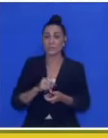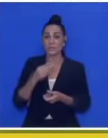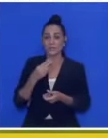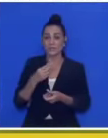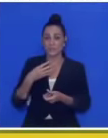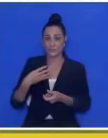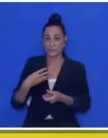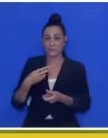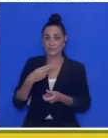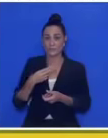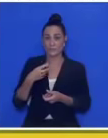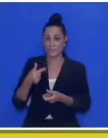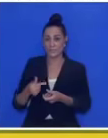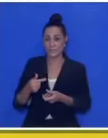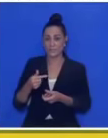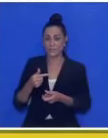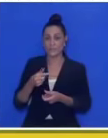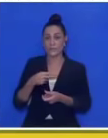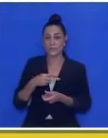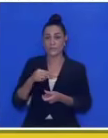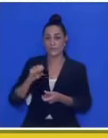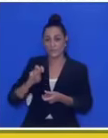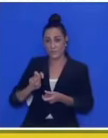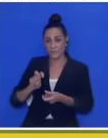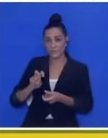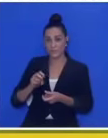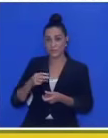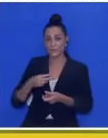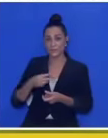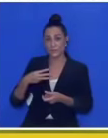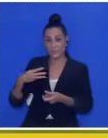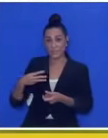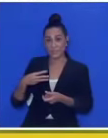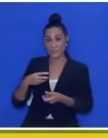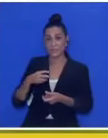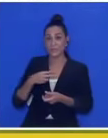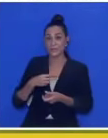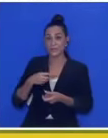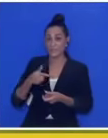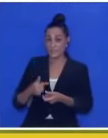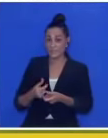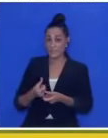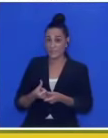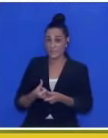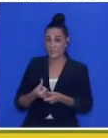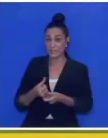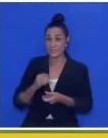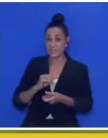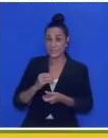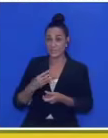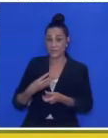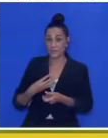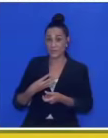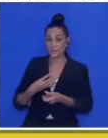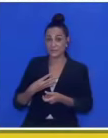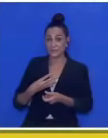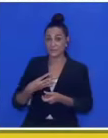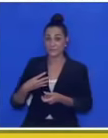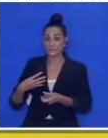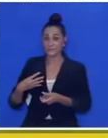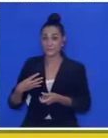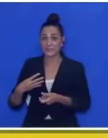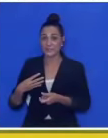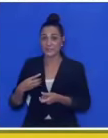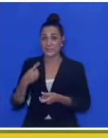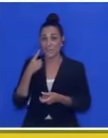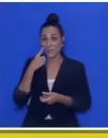foram 24, 27, 25, 23, 26, 04. E a